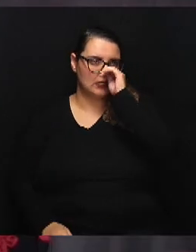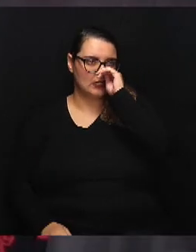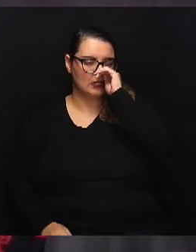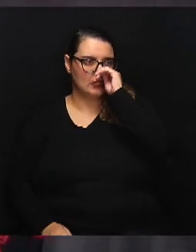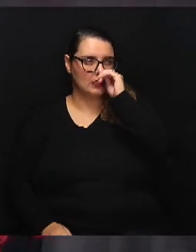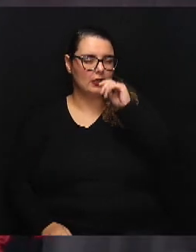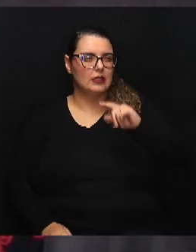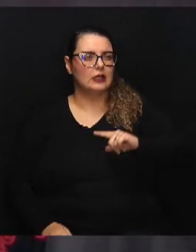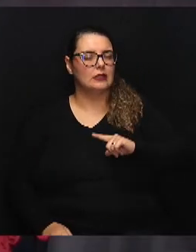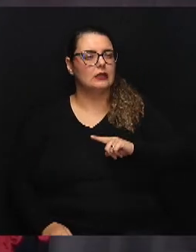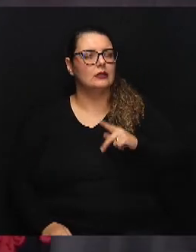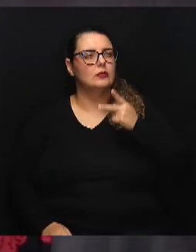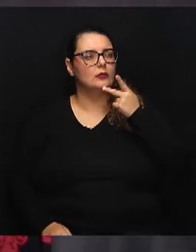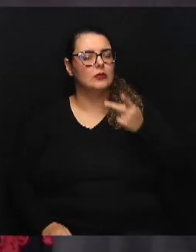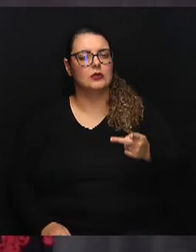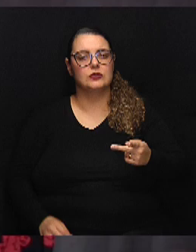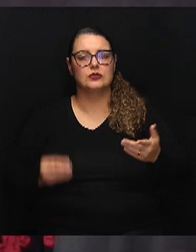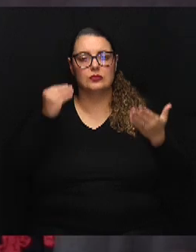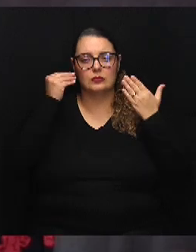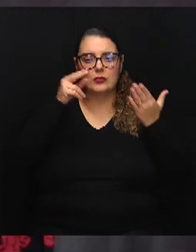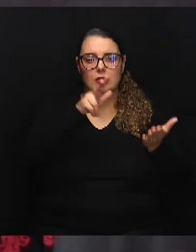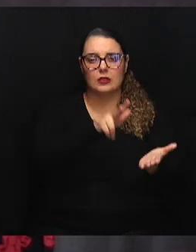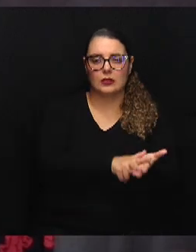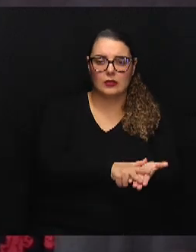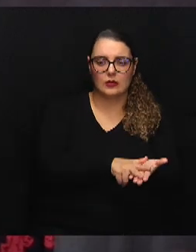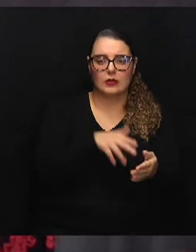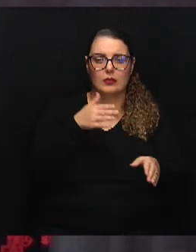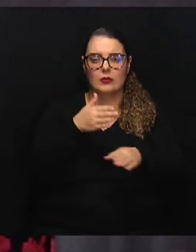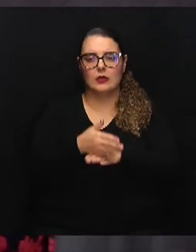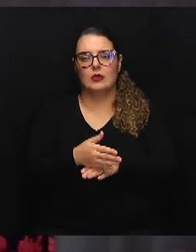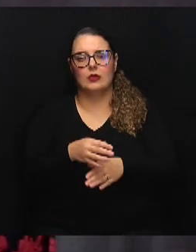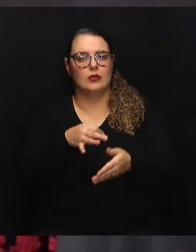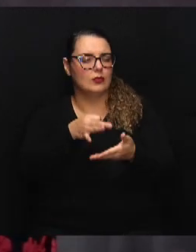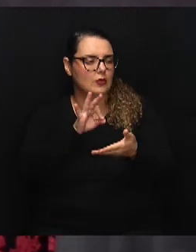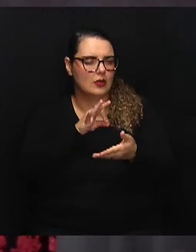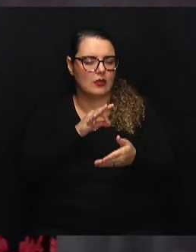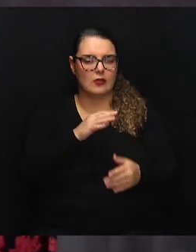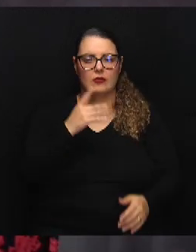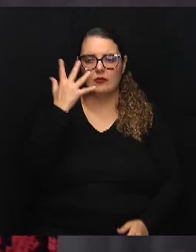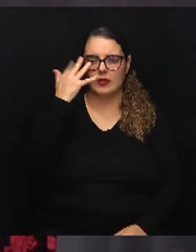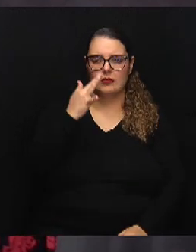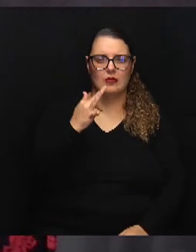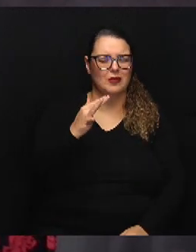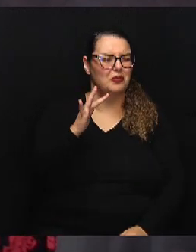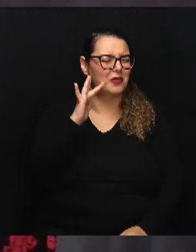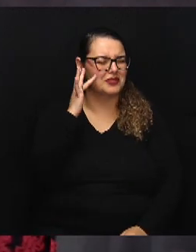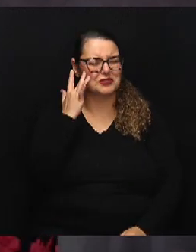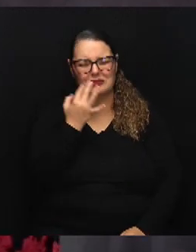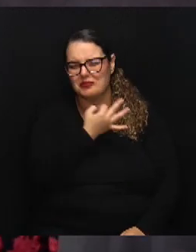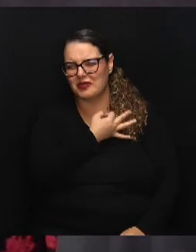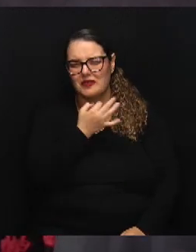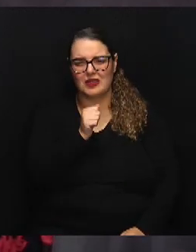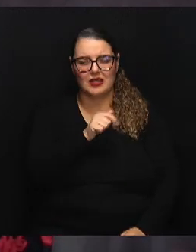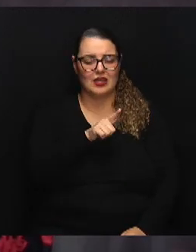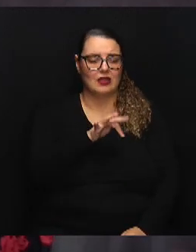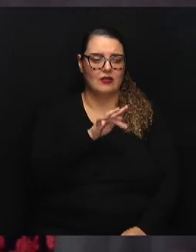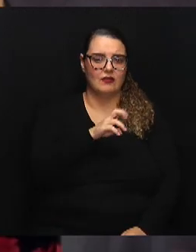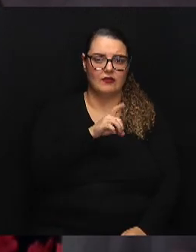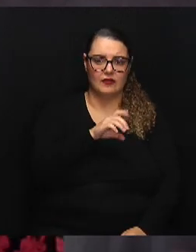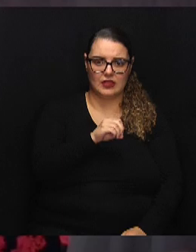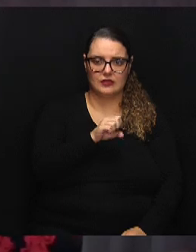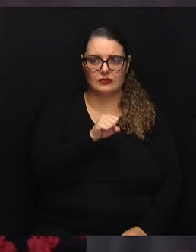psiquiatra que ele participou uma vez do Café Filosófico, eu achei demais a colocação que ele fez, Alfredo Simonetti, é um